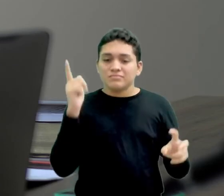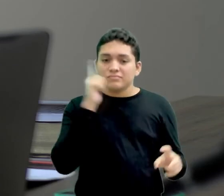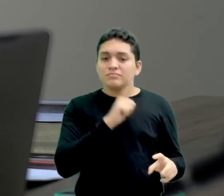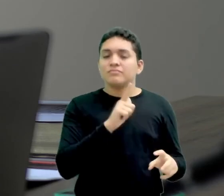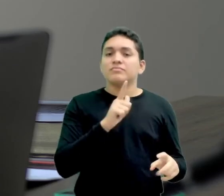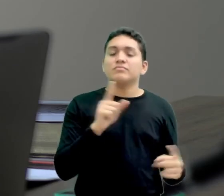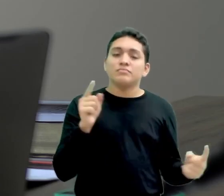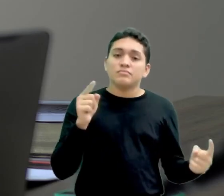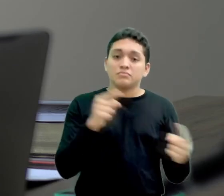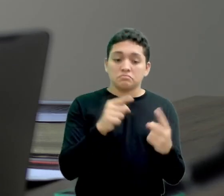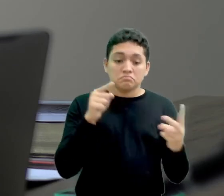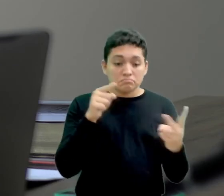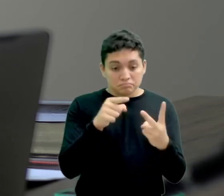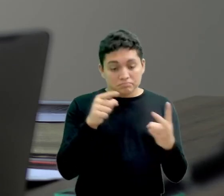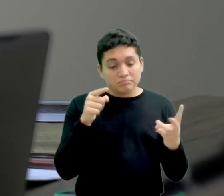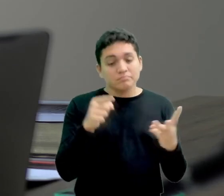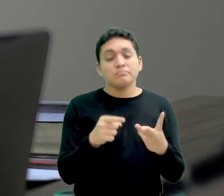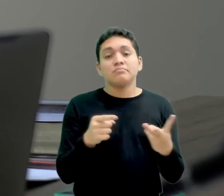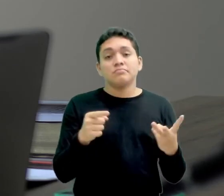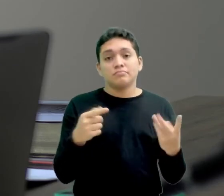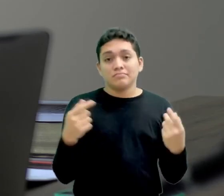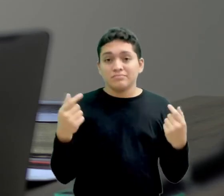objetivos, sem necessariamente